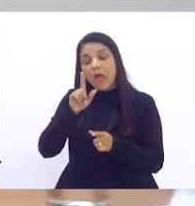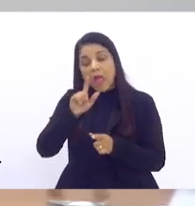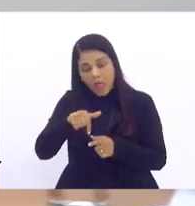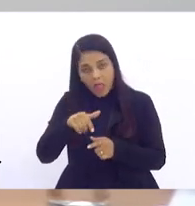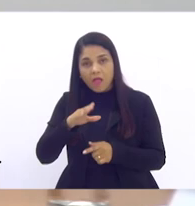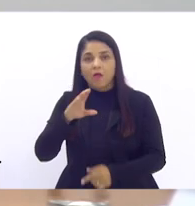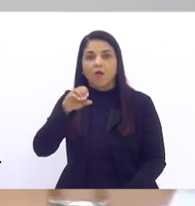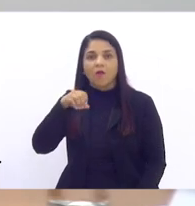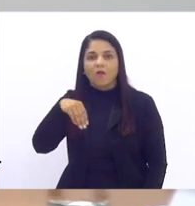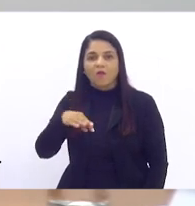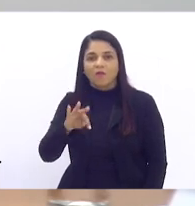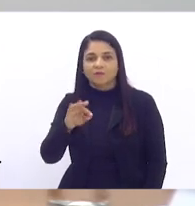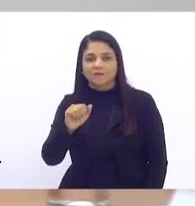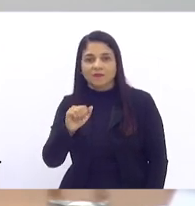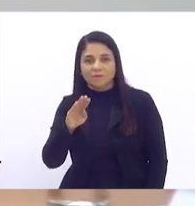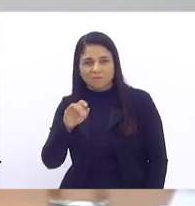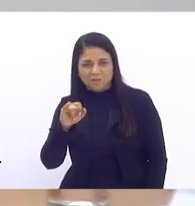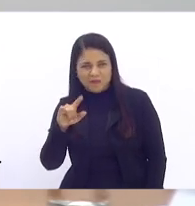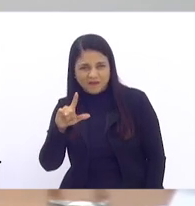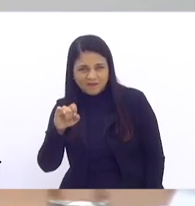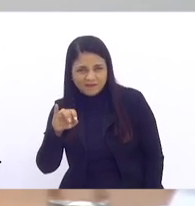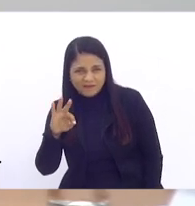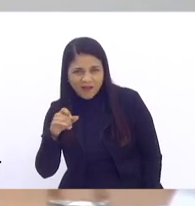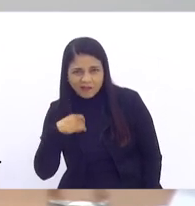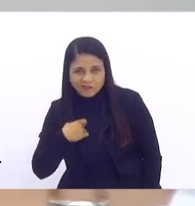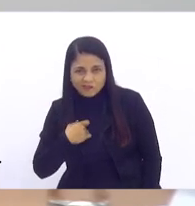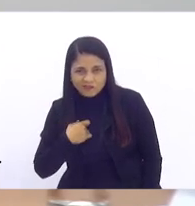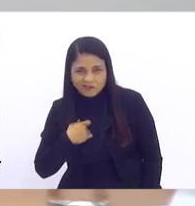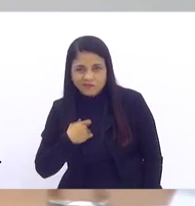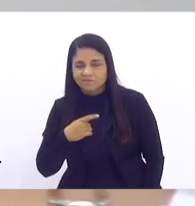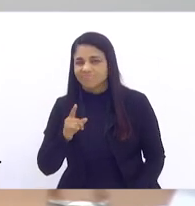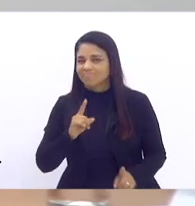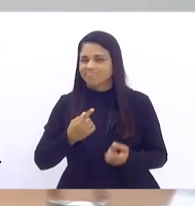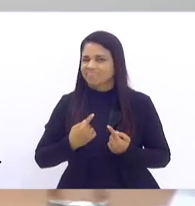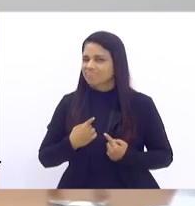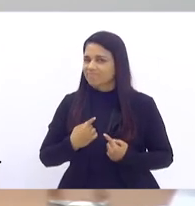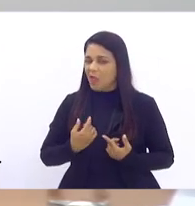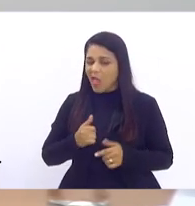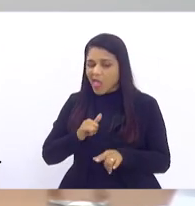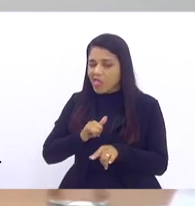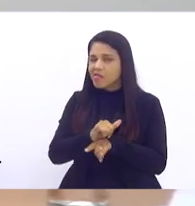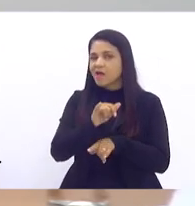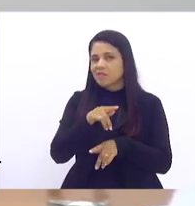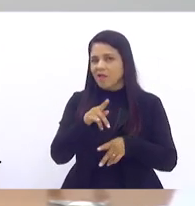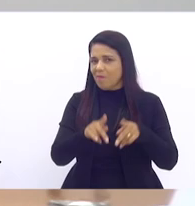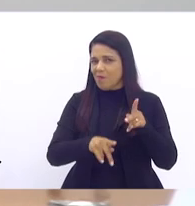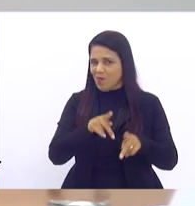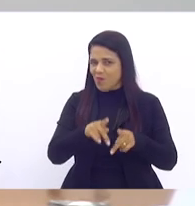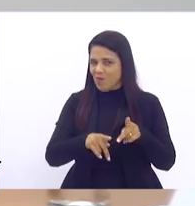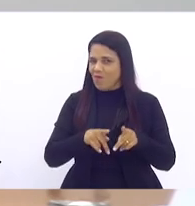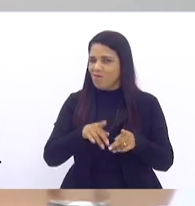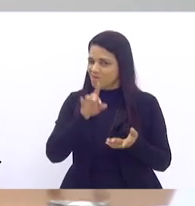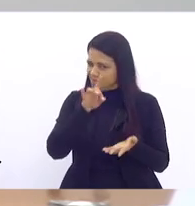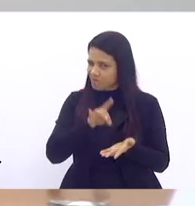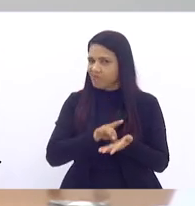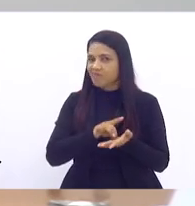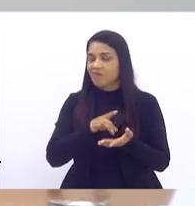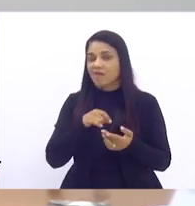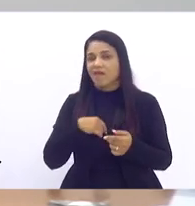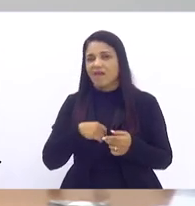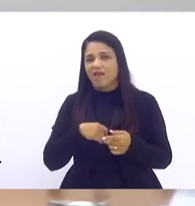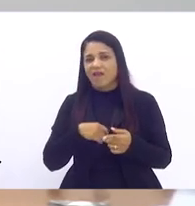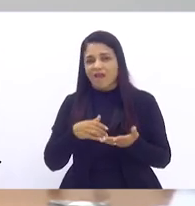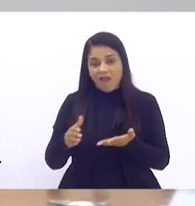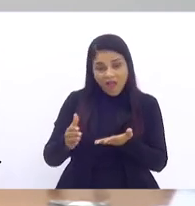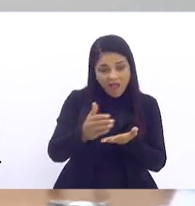Isso é o que enganação como é que se engana o povo você vai fazer arrecada prever